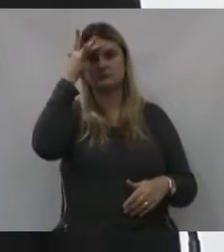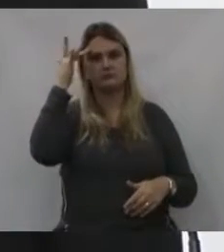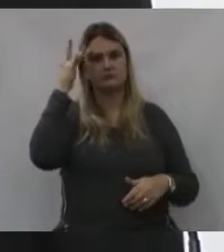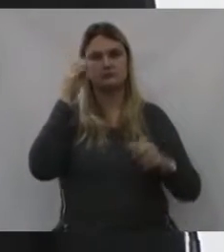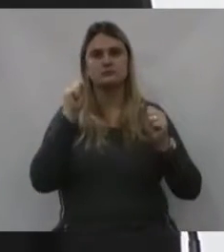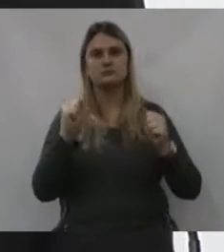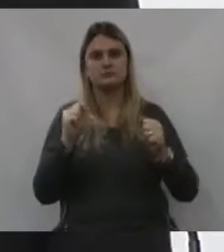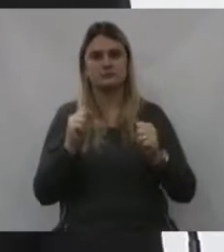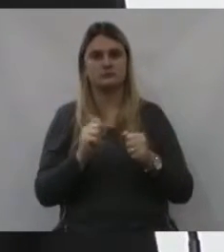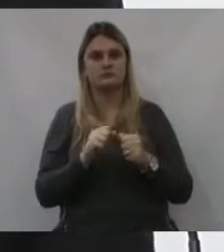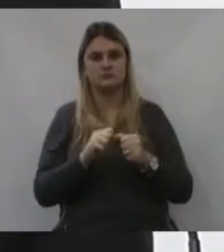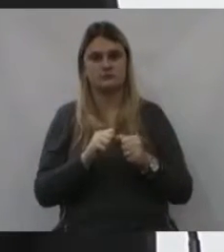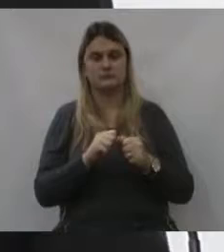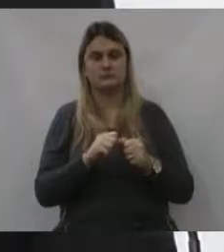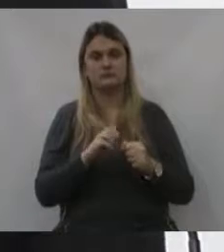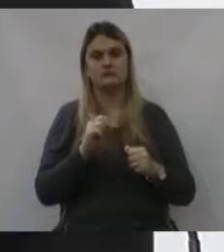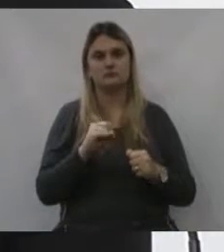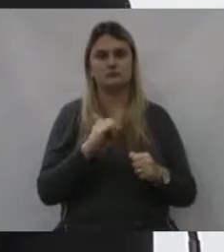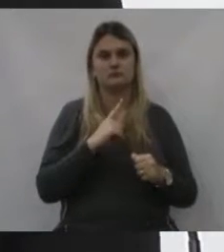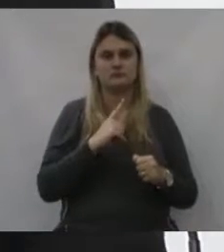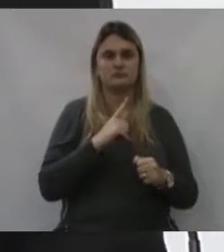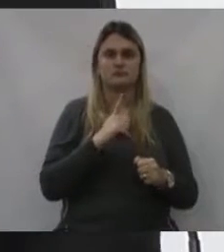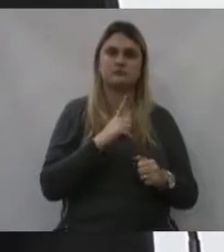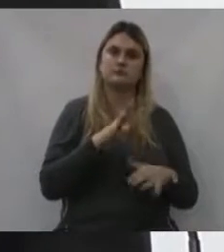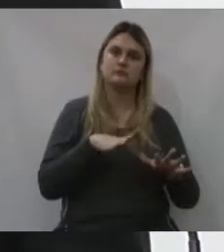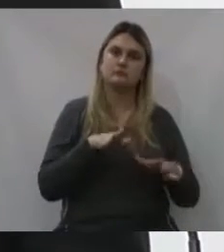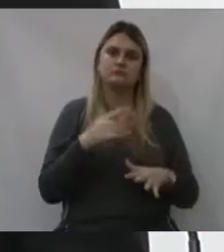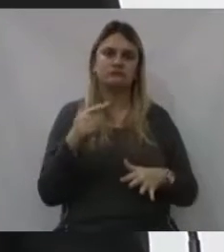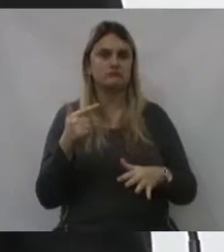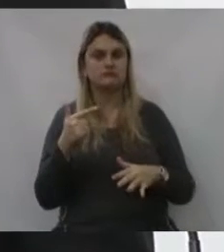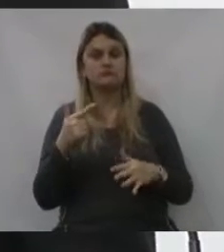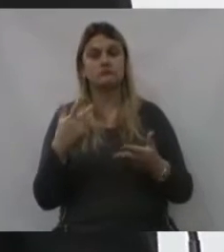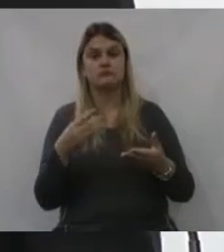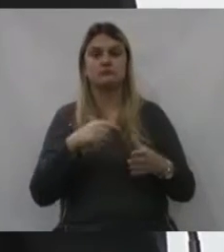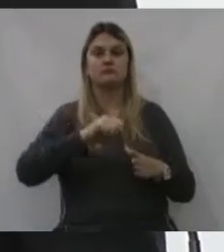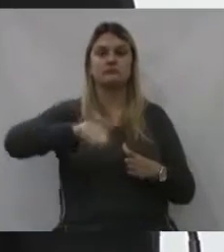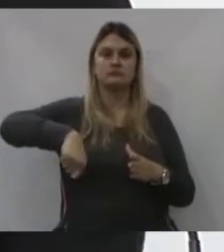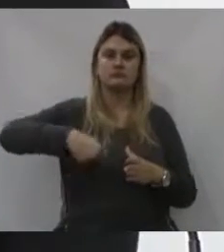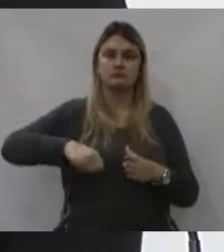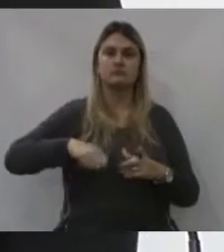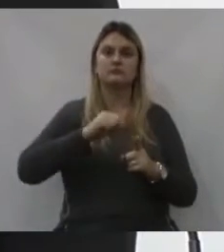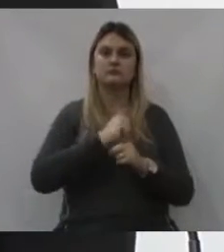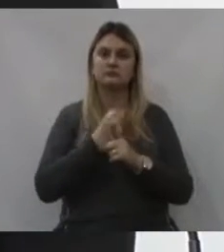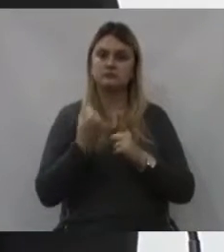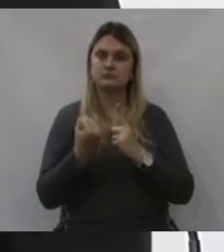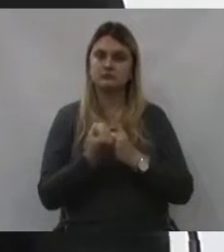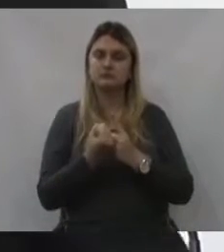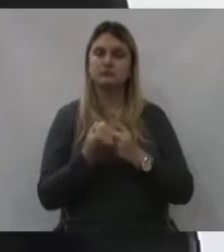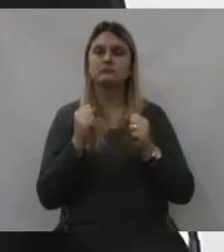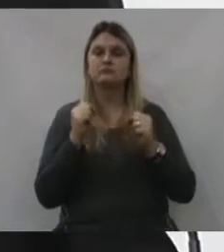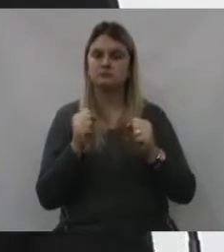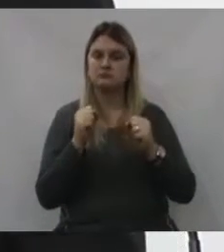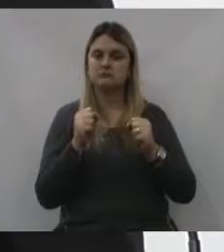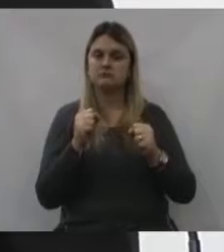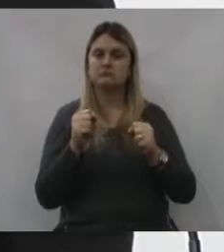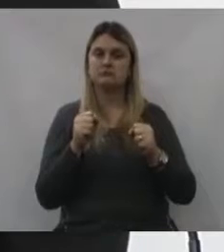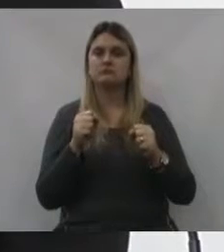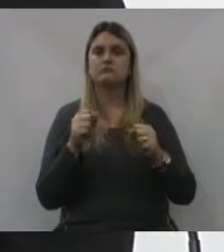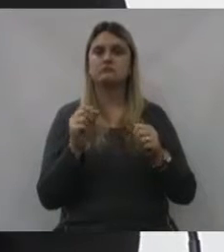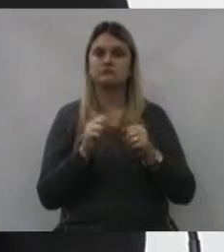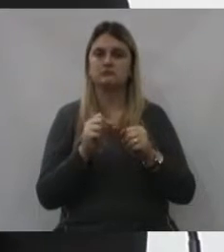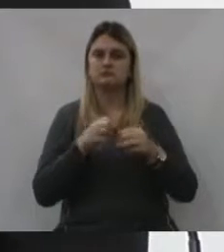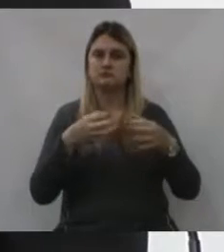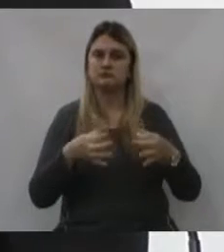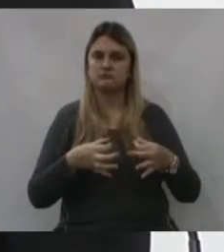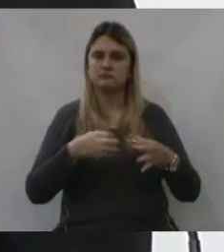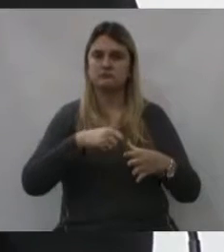tem pessoas também que possam fazer isso, ou se tem hora uma, hora outra. Então, com a cozinha social, todo o alimento passa